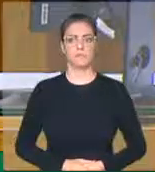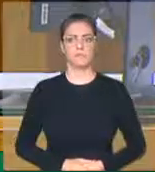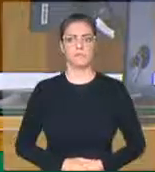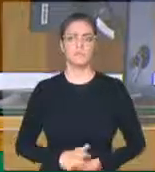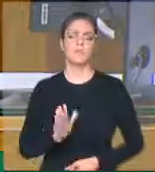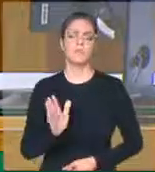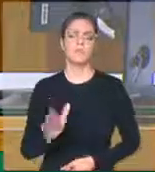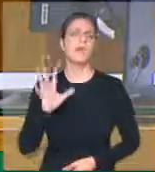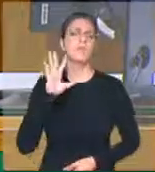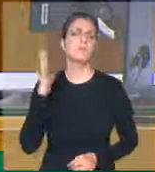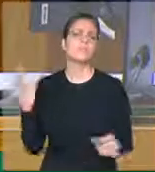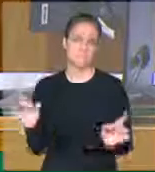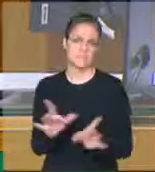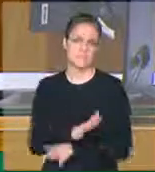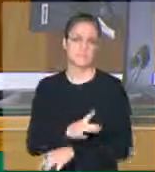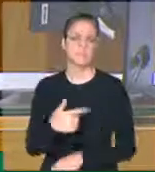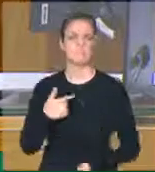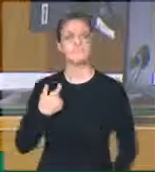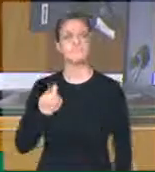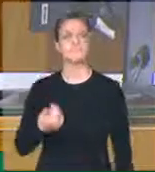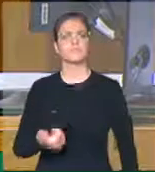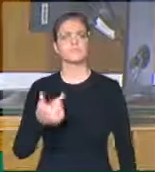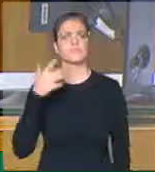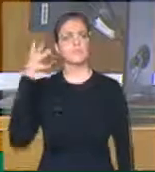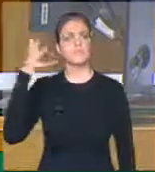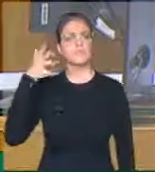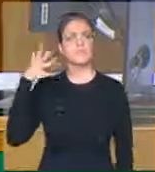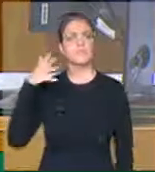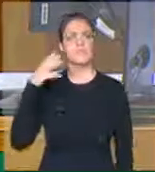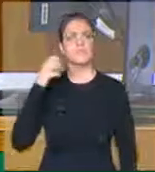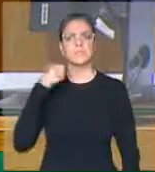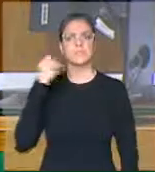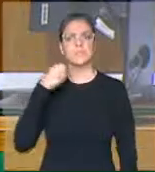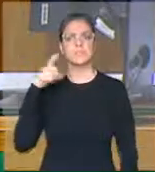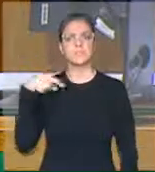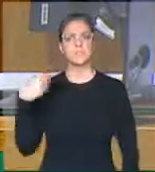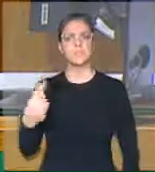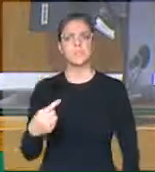conceder apenas a palavra ao senador Marcos Rogério. Em seguida, vamos passar a votação do PLN 1. Sim.